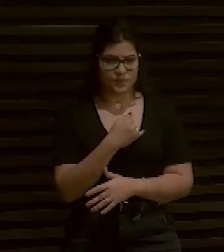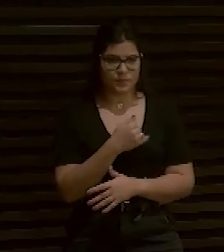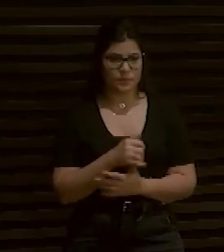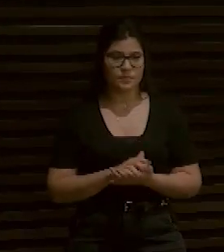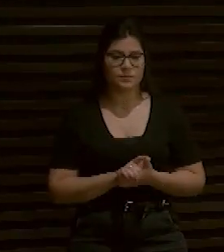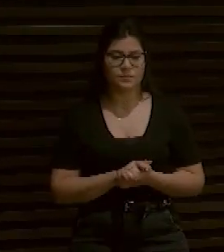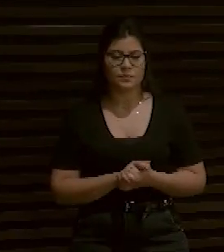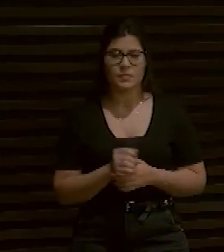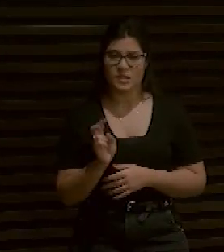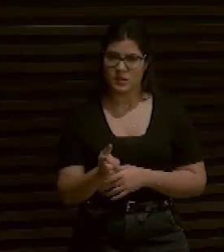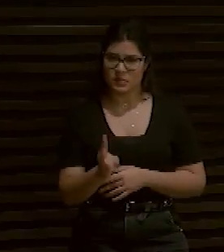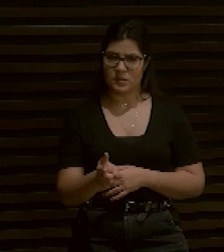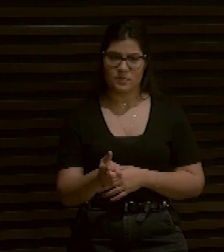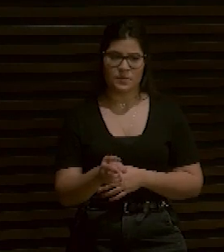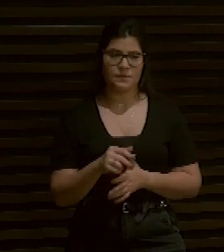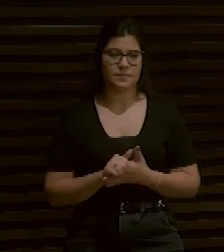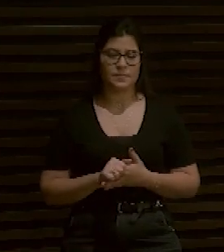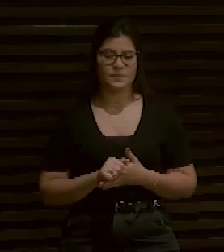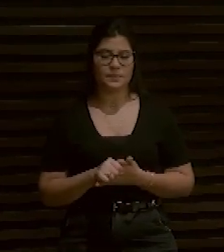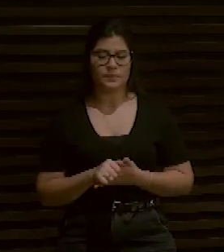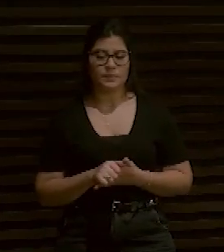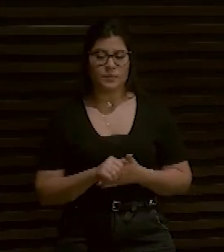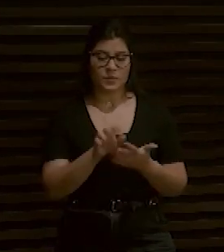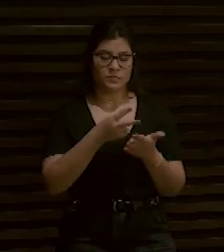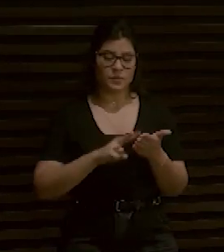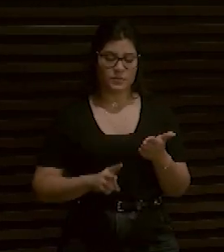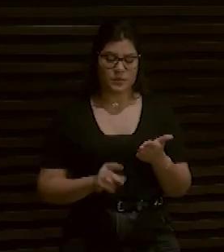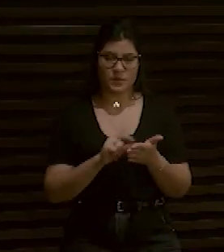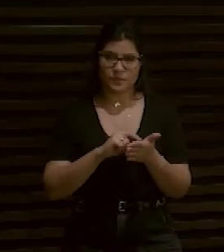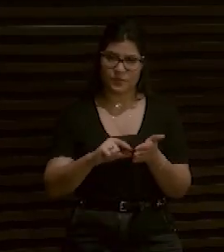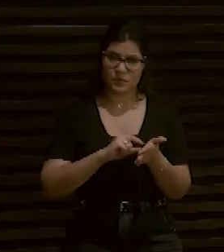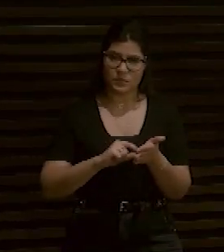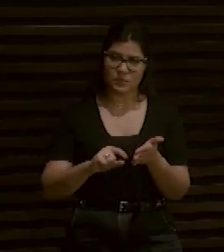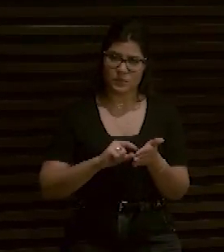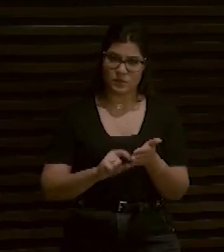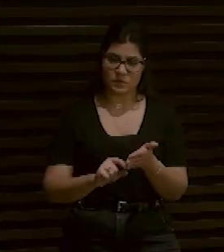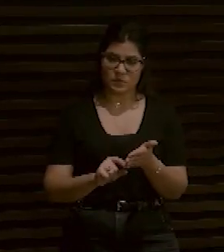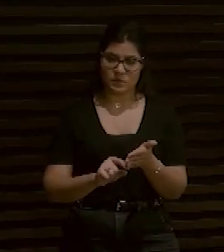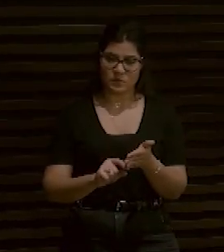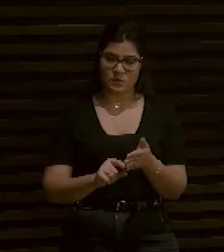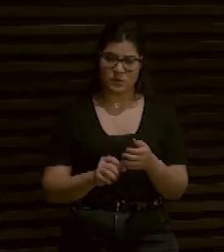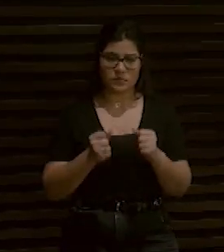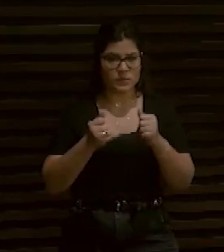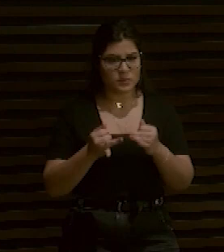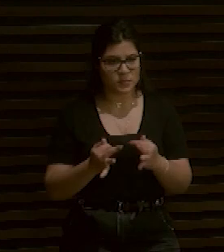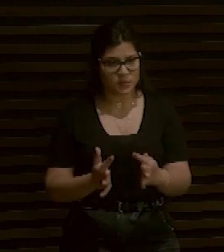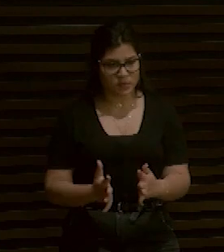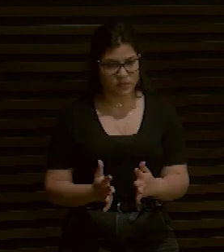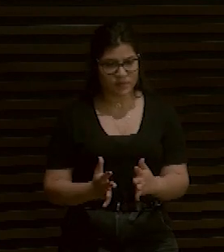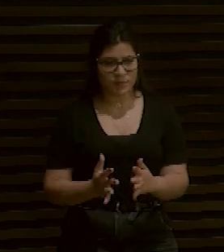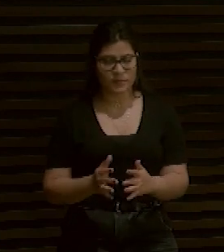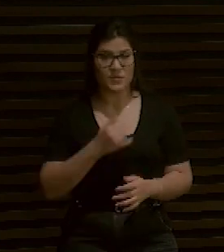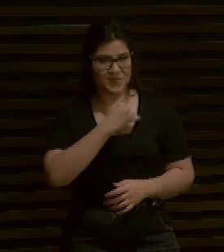vai voltar aqui para 1 João. Então agora eu vou fazer a leitura de verso a verso. E nós vamos tentar esmiuçar o que esse irmão